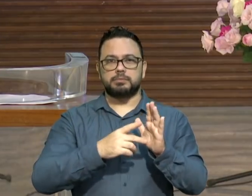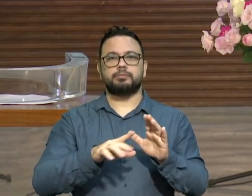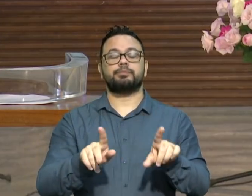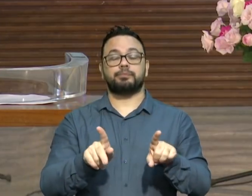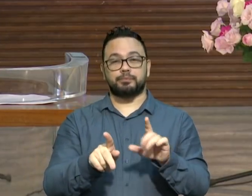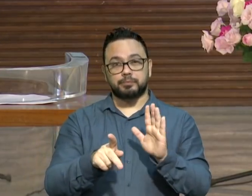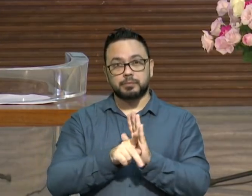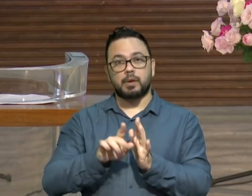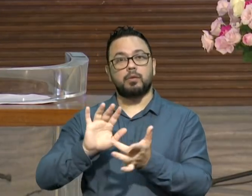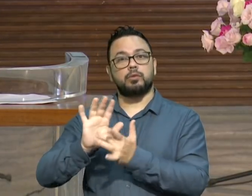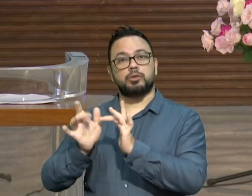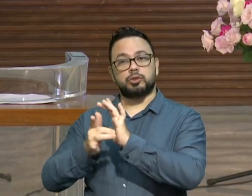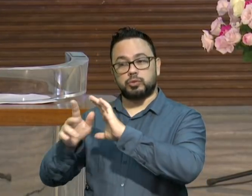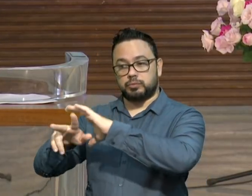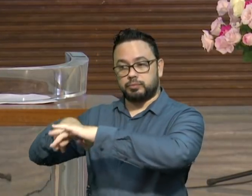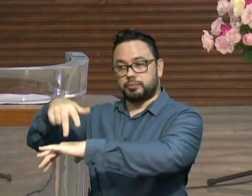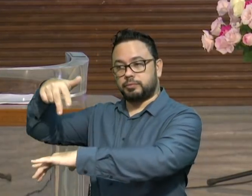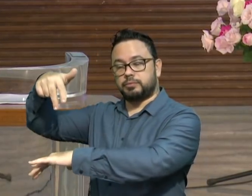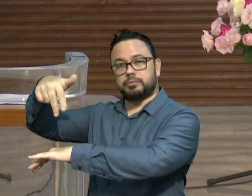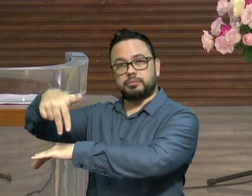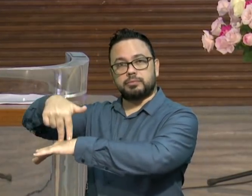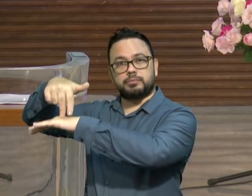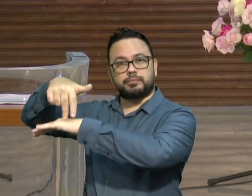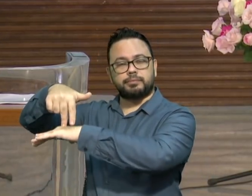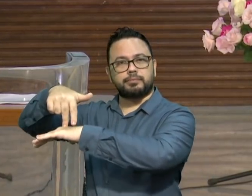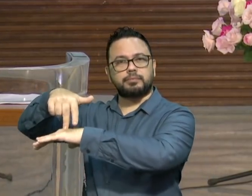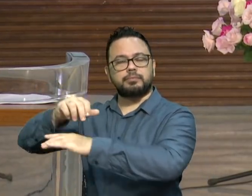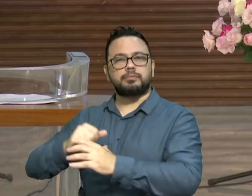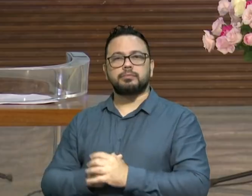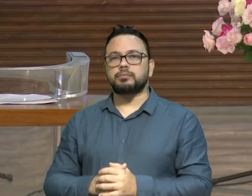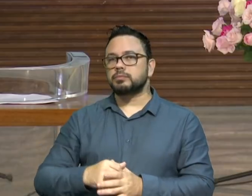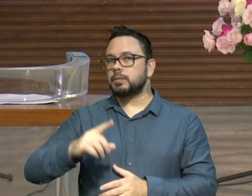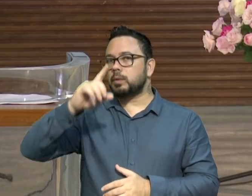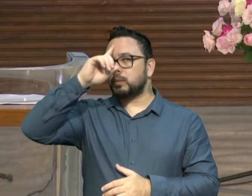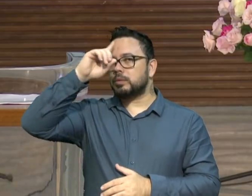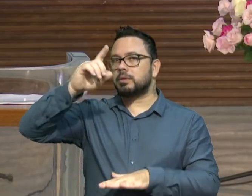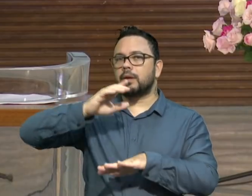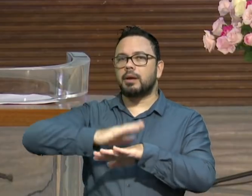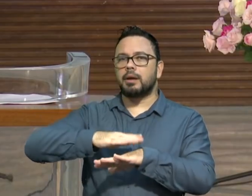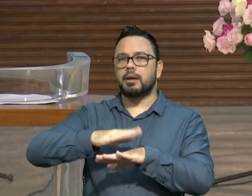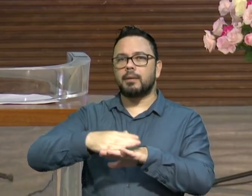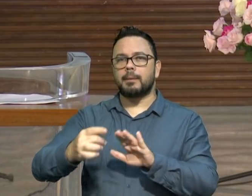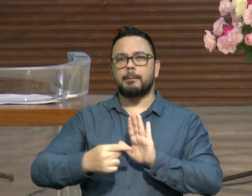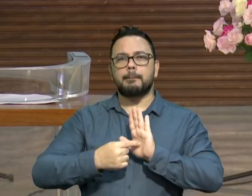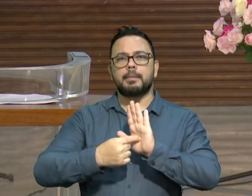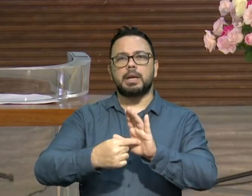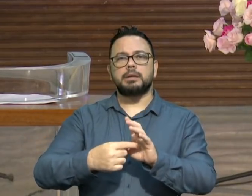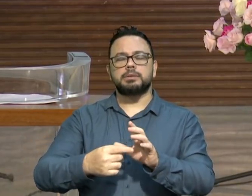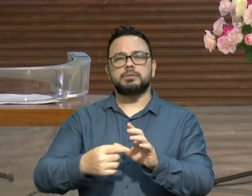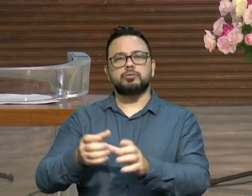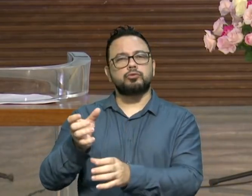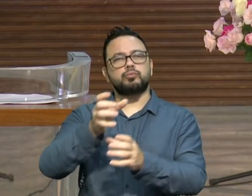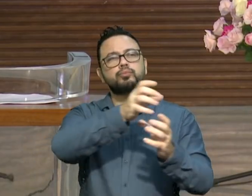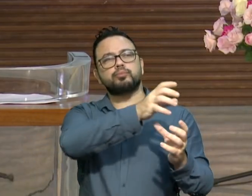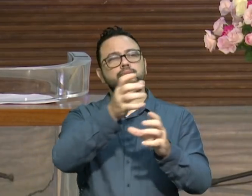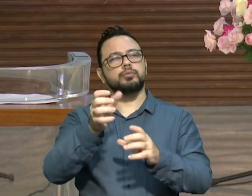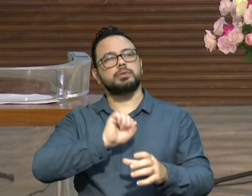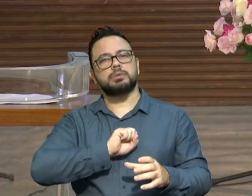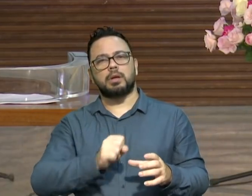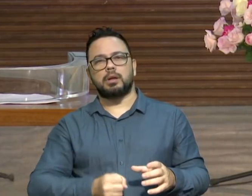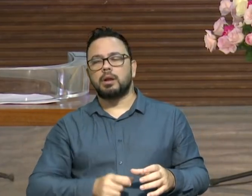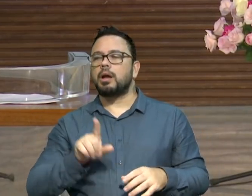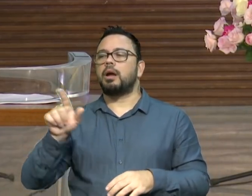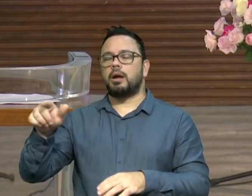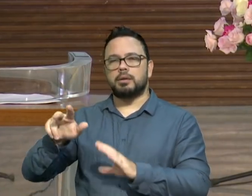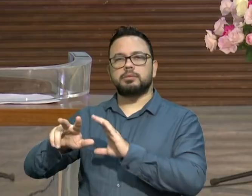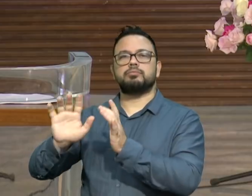Cristo se levantou dos mortos do mesmo dia em que as Primícias foram apresentadas ao templo de vou ler